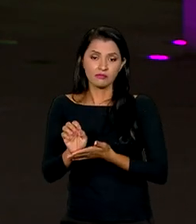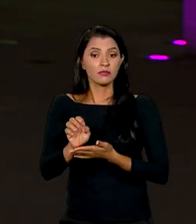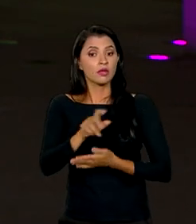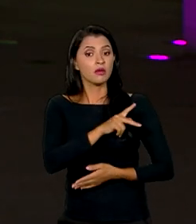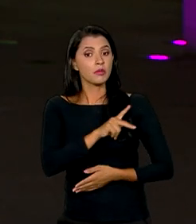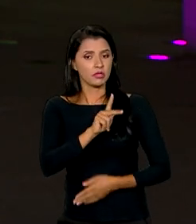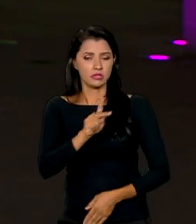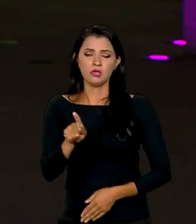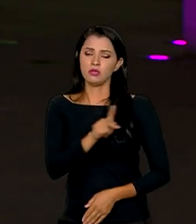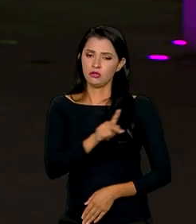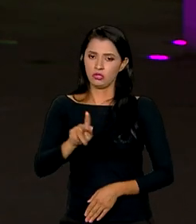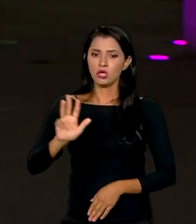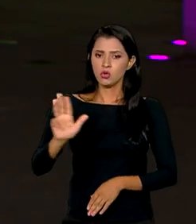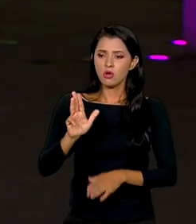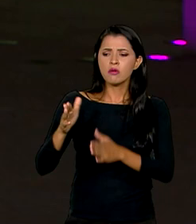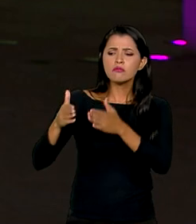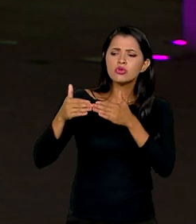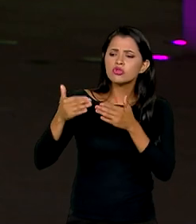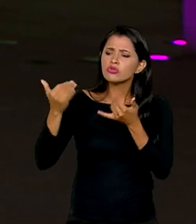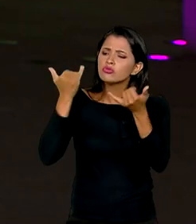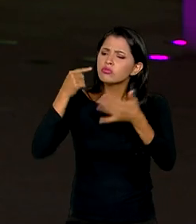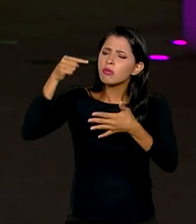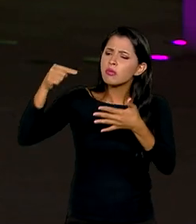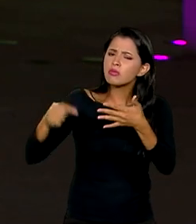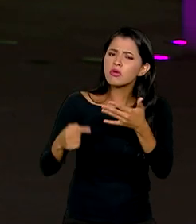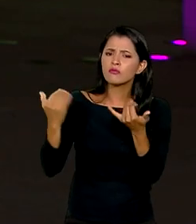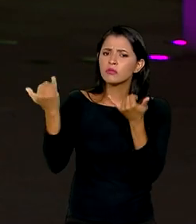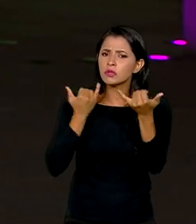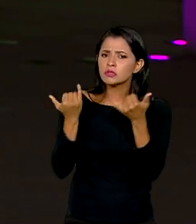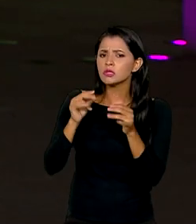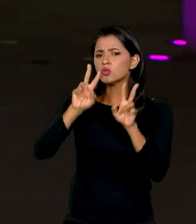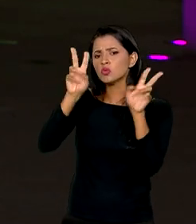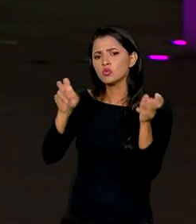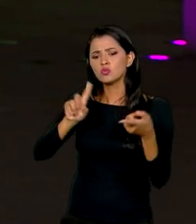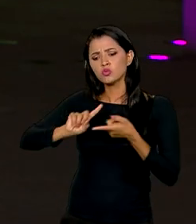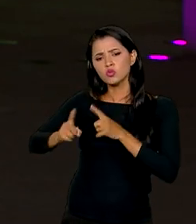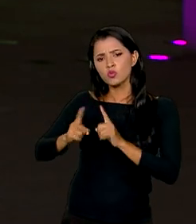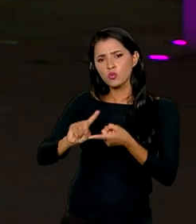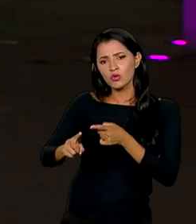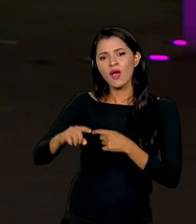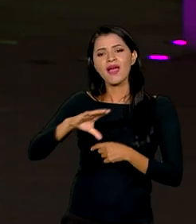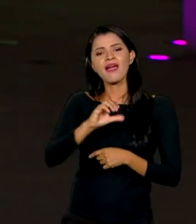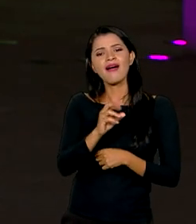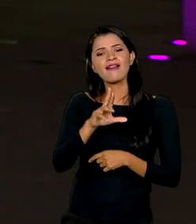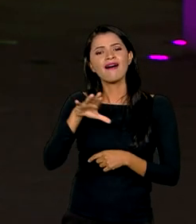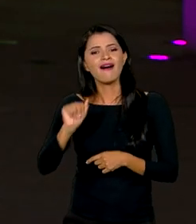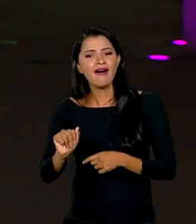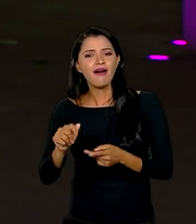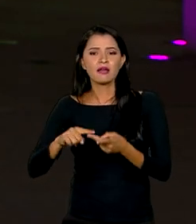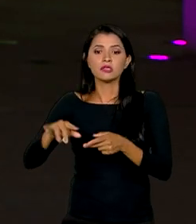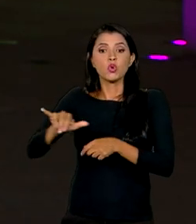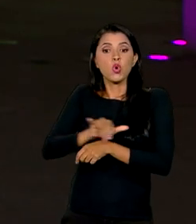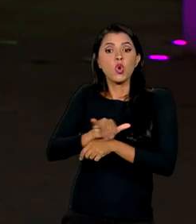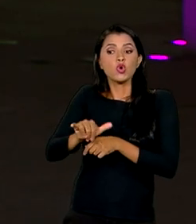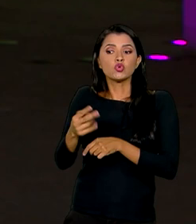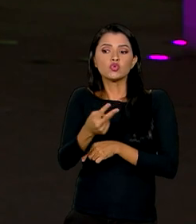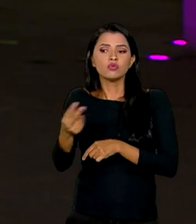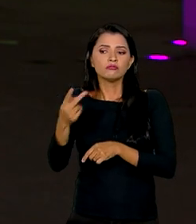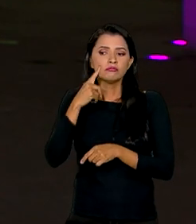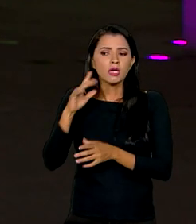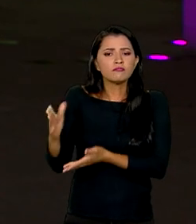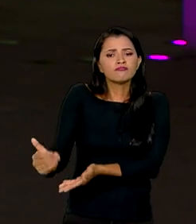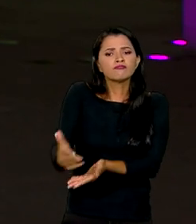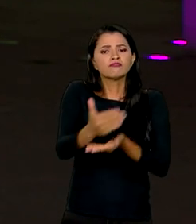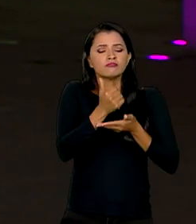brasileiro pediu ainda informações sobre negociações entre Caracas e Washington para levantamento de